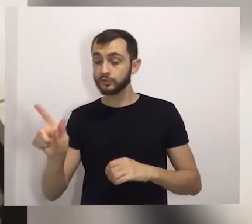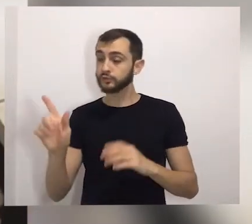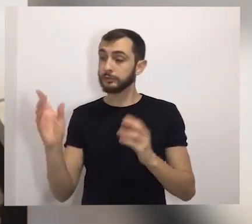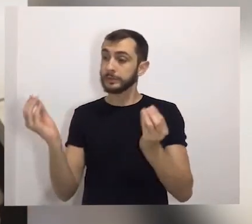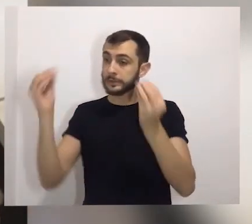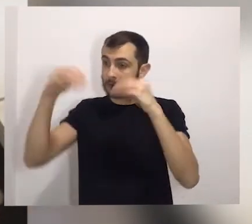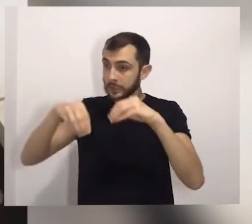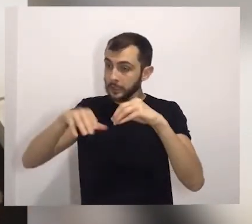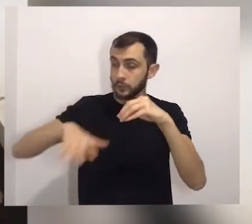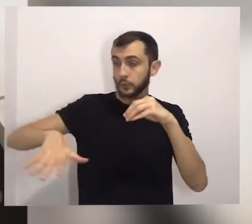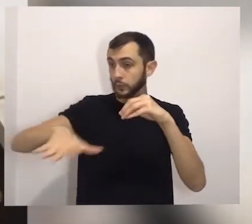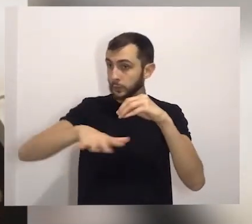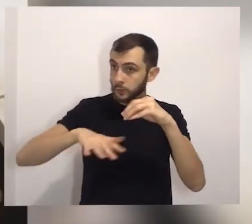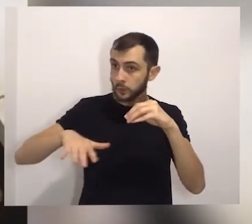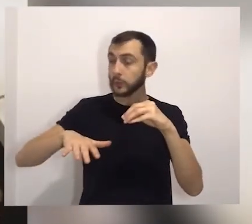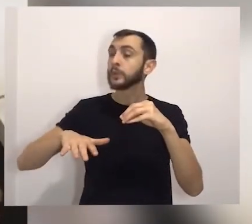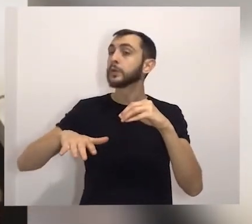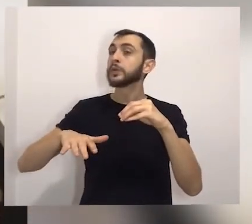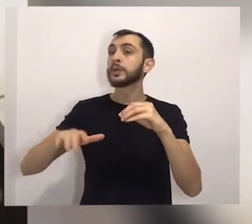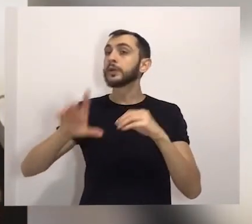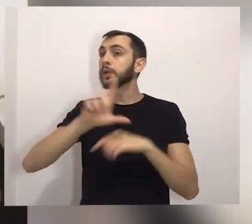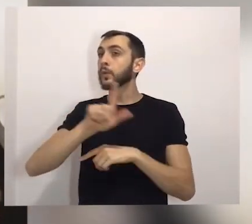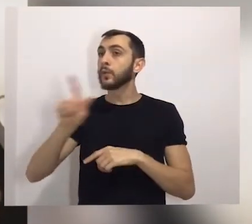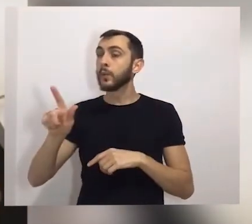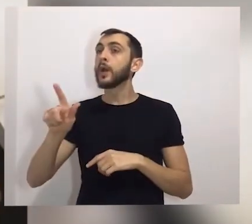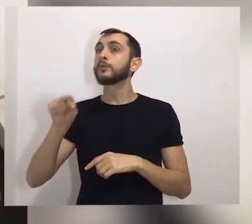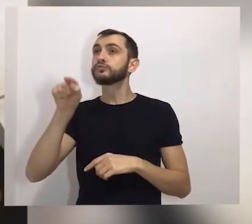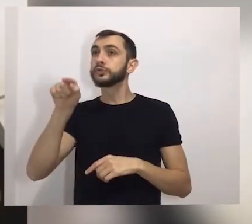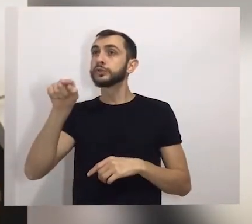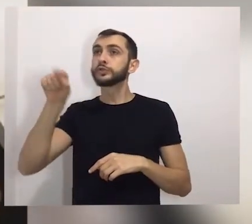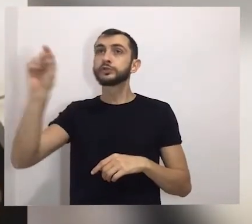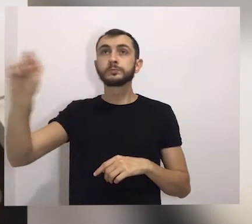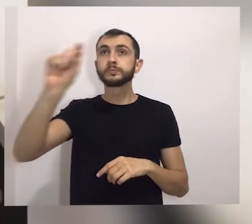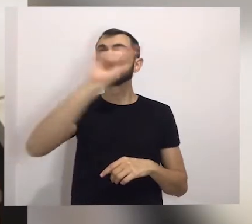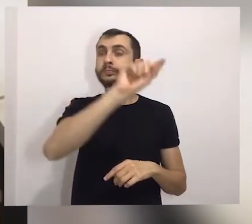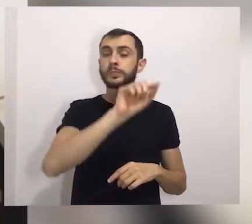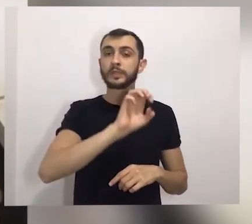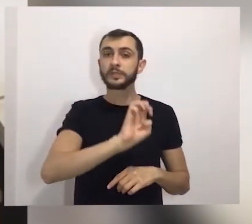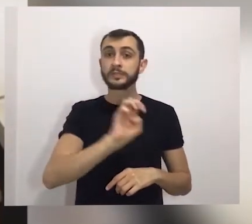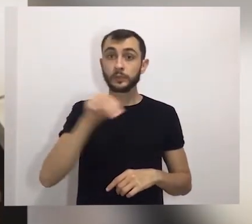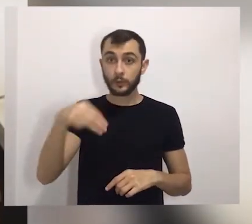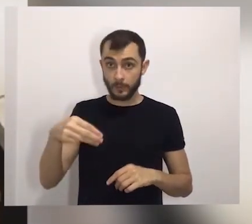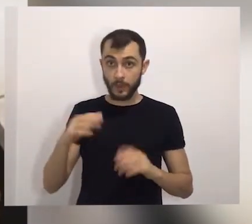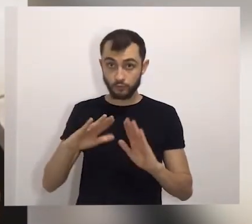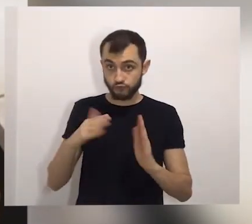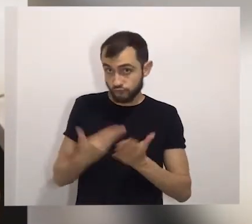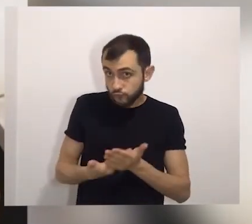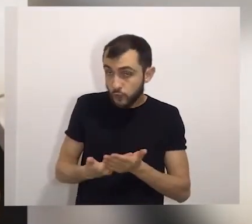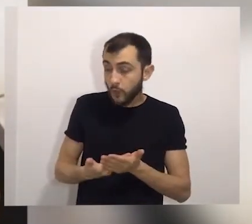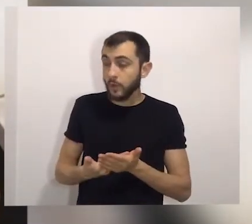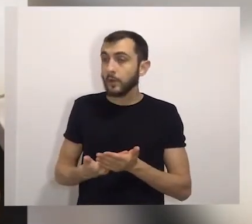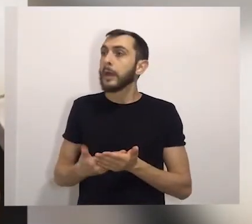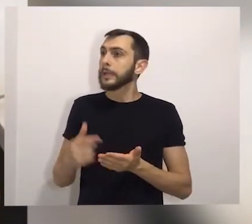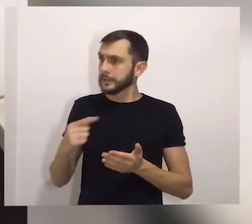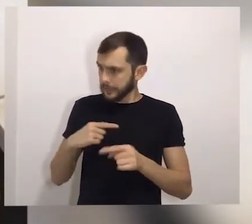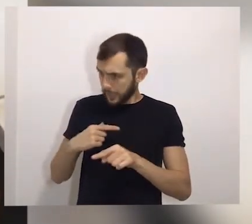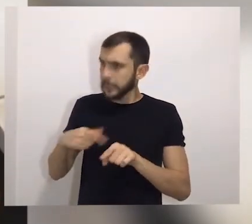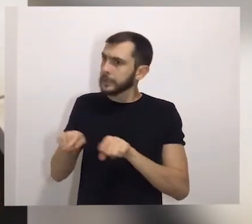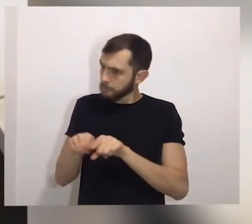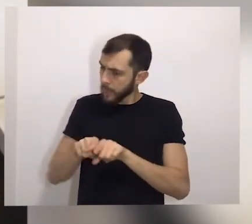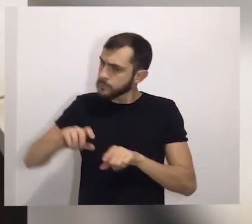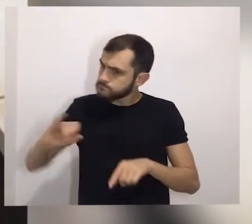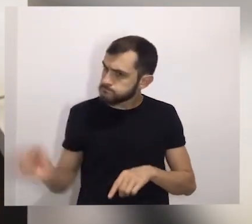aos estudantes da rede municipal de São Paulo, do ensino médio, também exerce papel